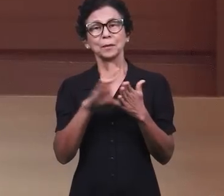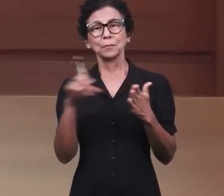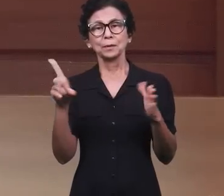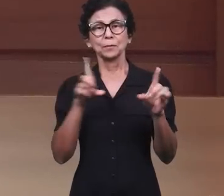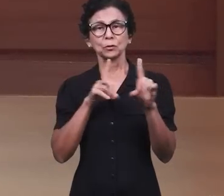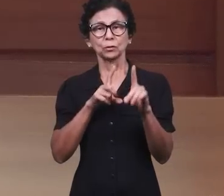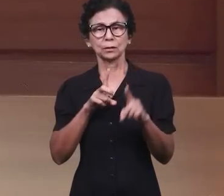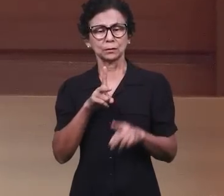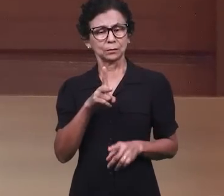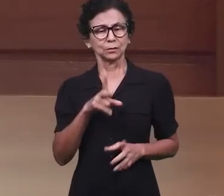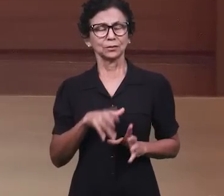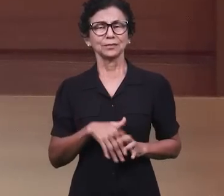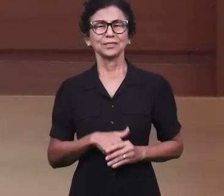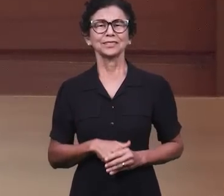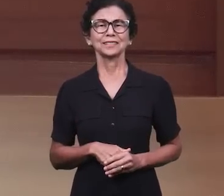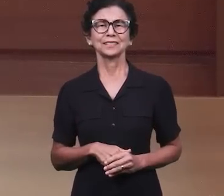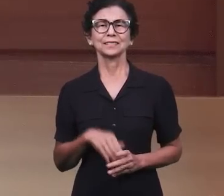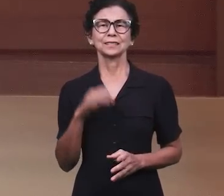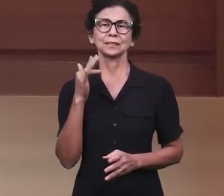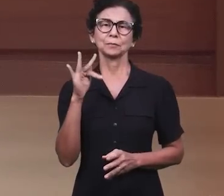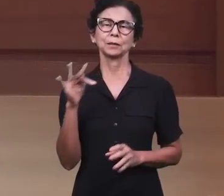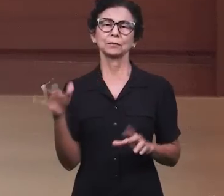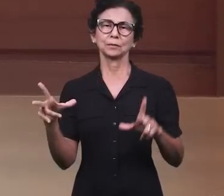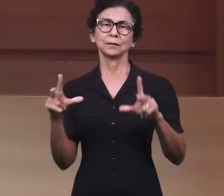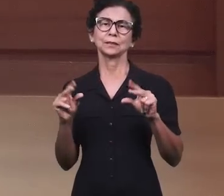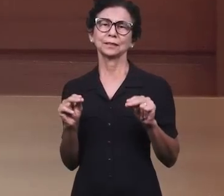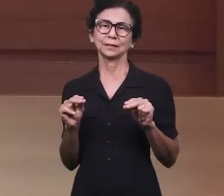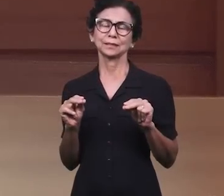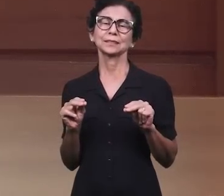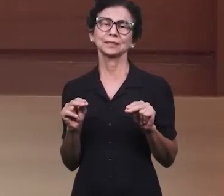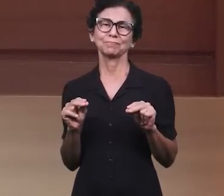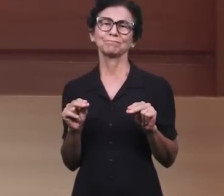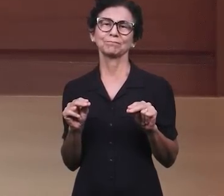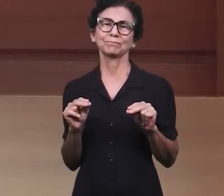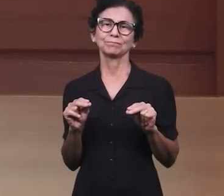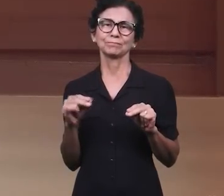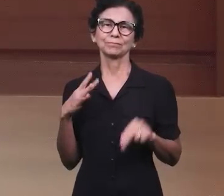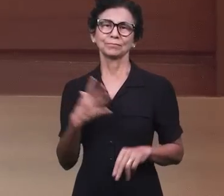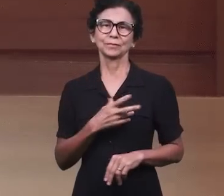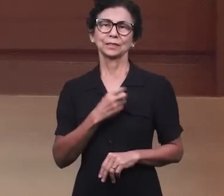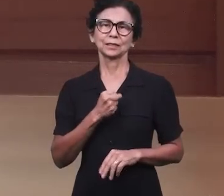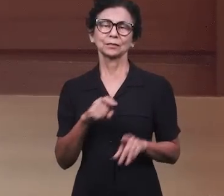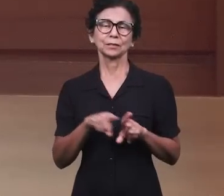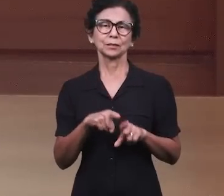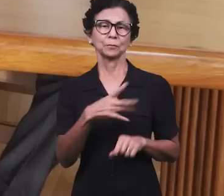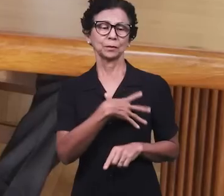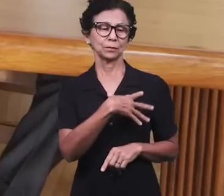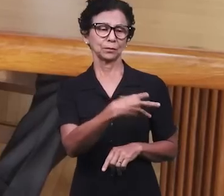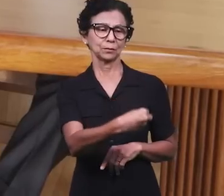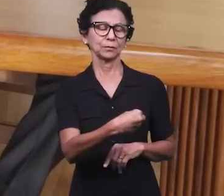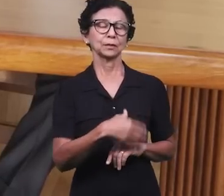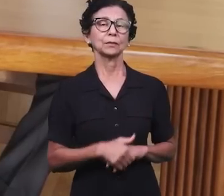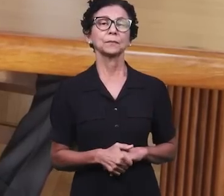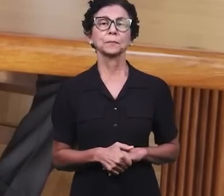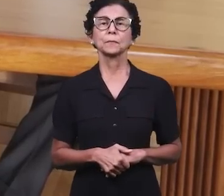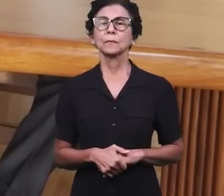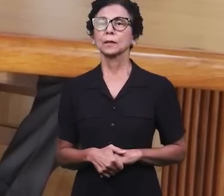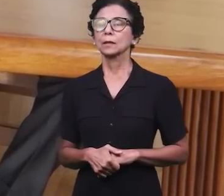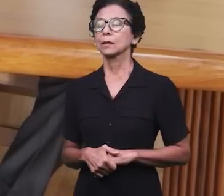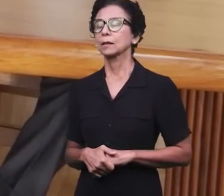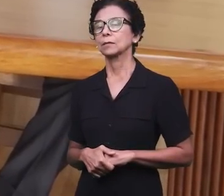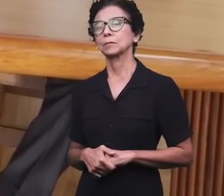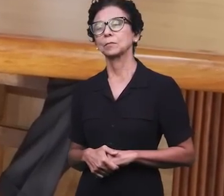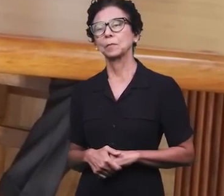nós vamos receber a grande herança, não somente nós, mas também os nossos filhos. Pastor Luiz Eugênio. Eu